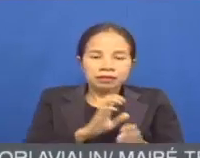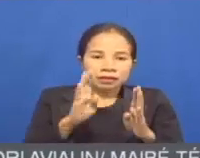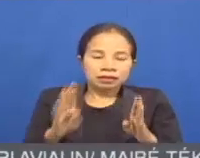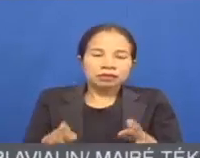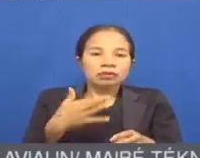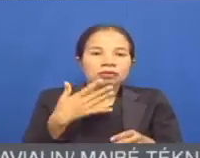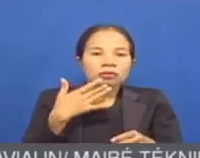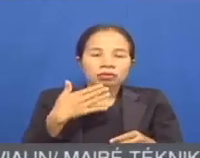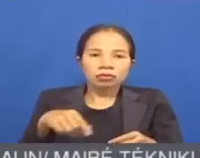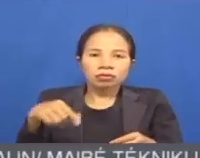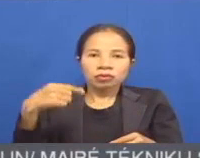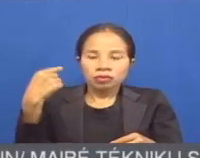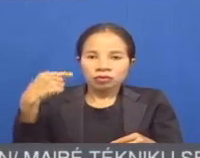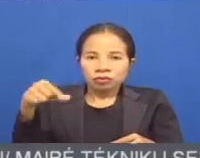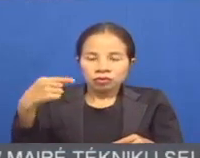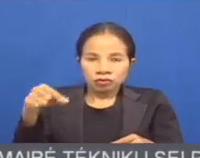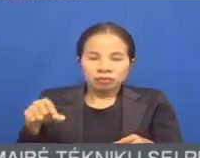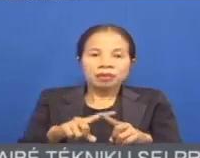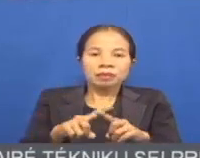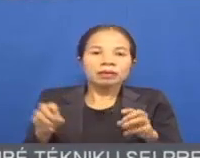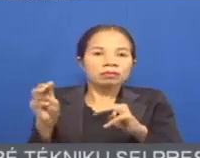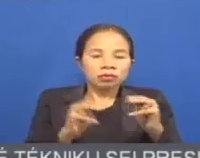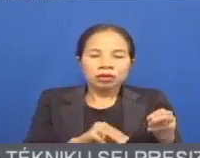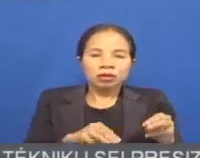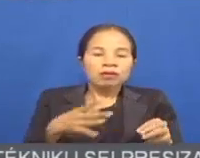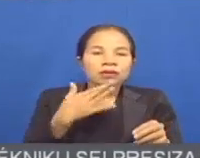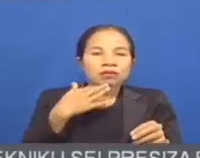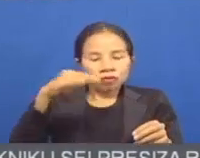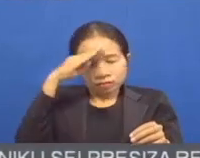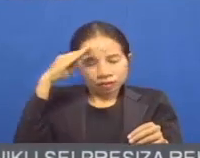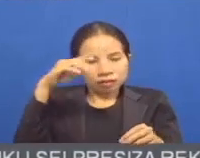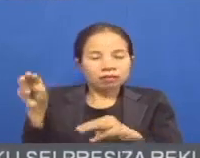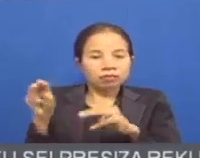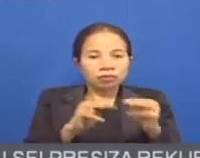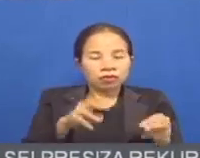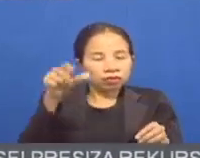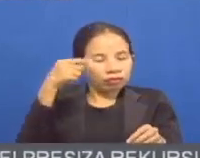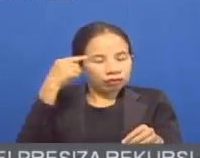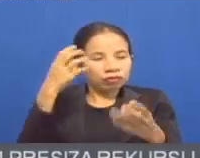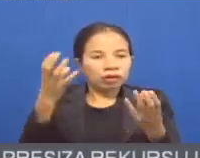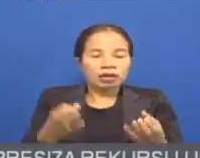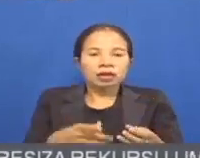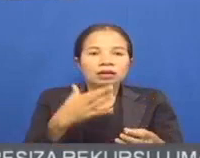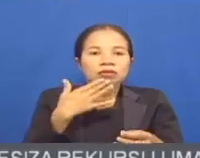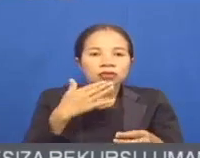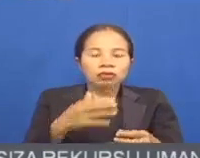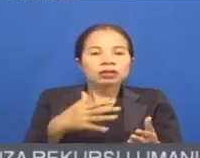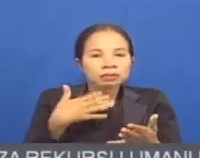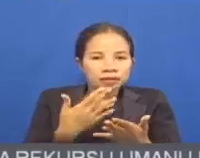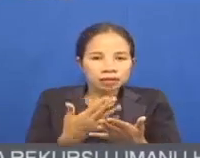cor verde, mebe agora muda ba cor metan, mudança né, tamba governo hakarak hili cor nebe ma